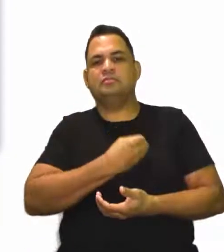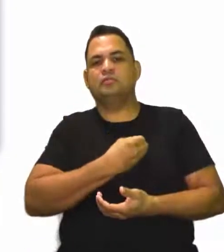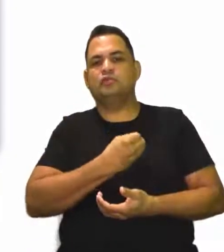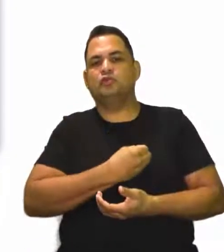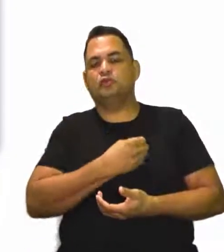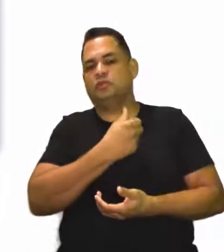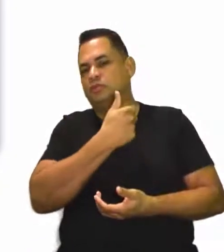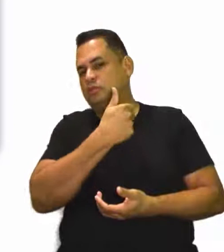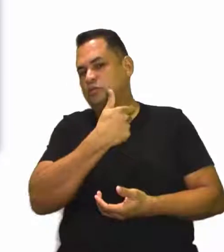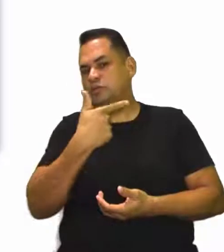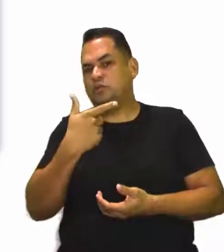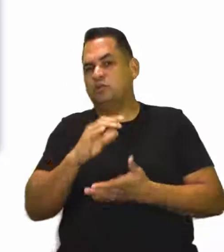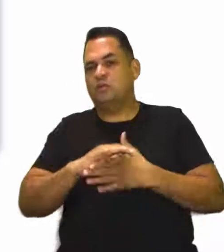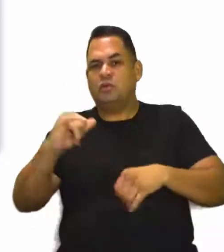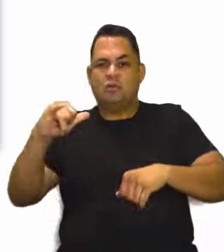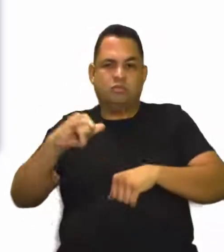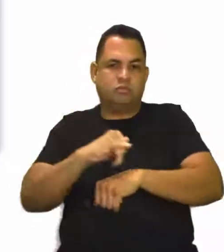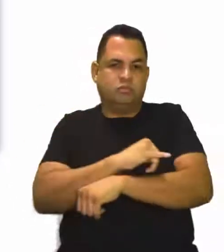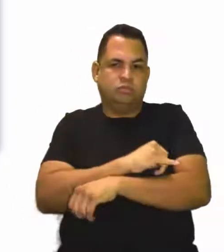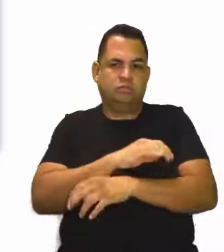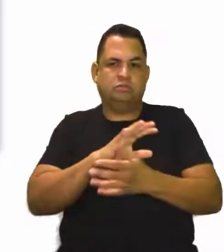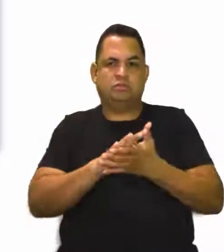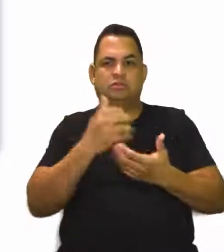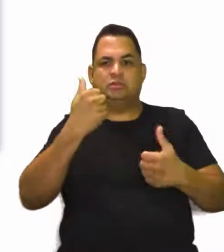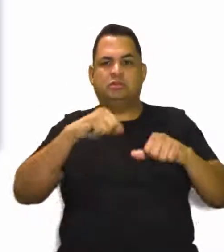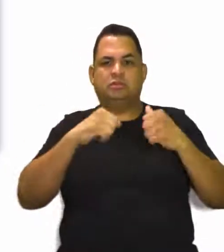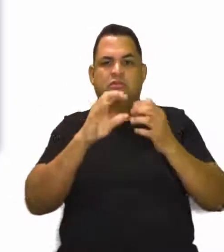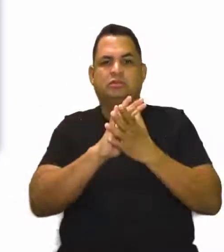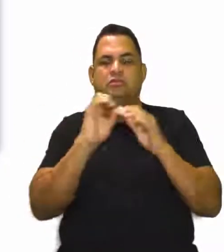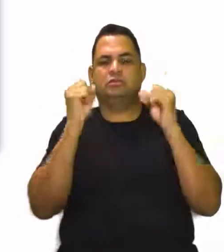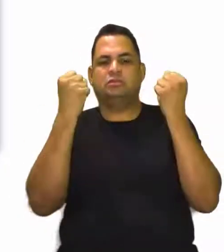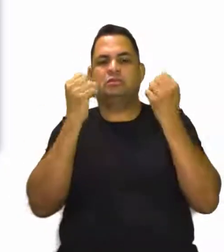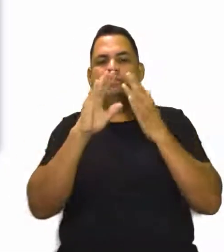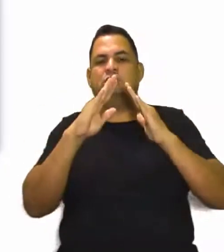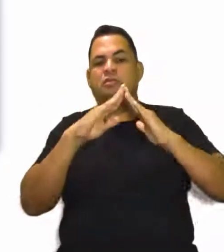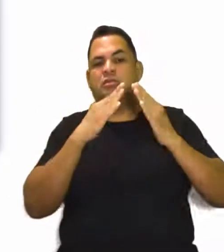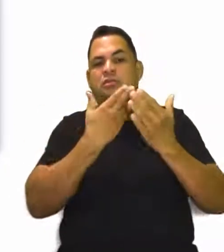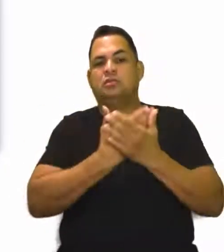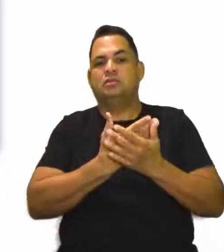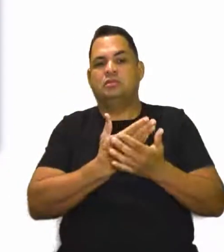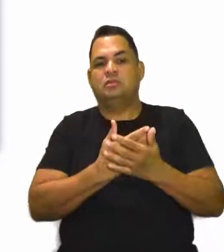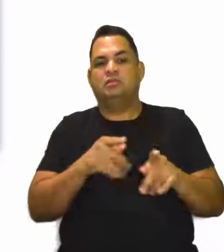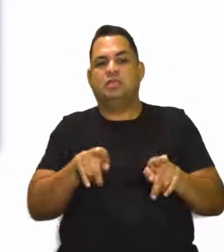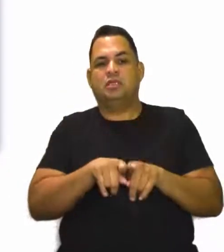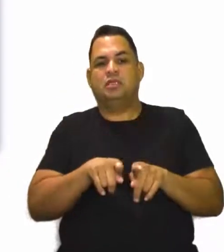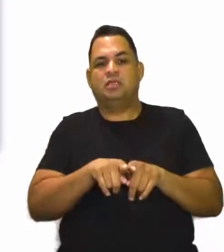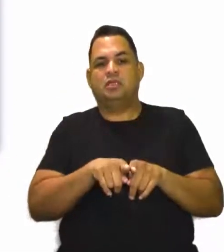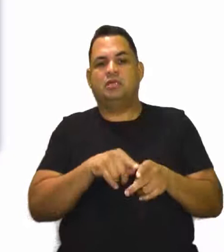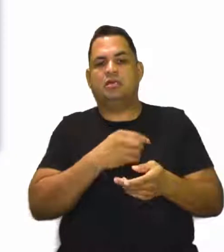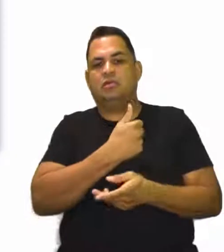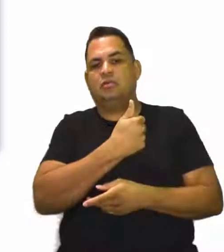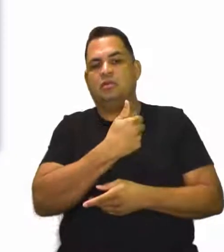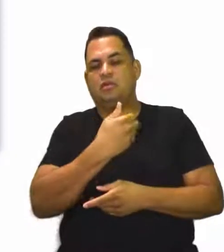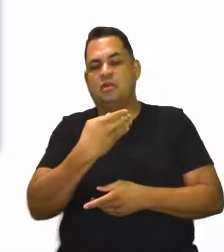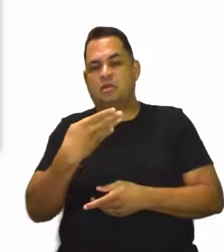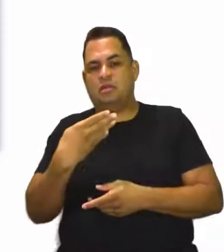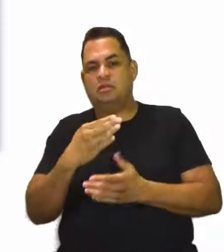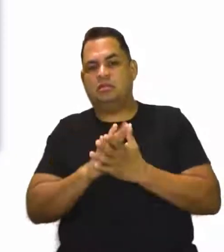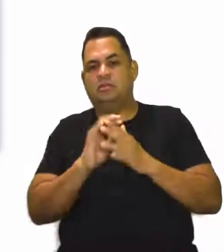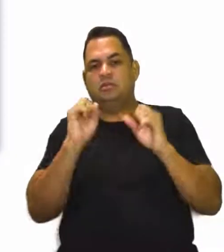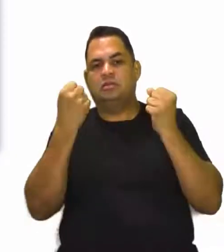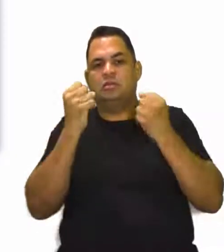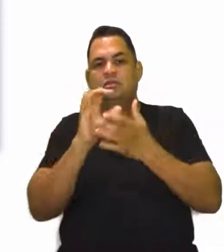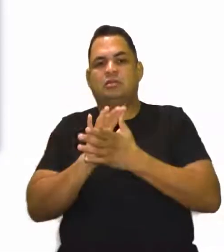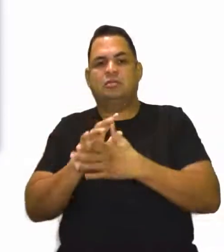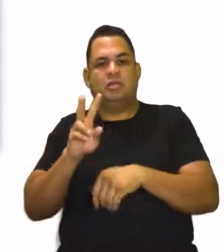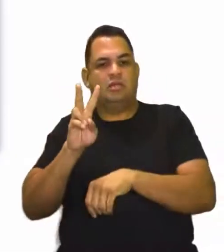sobre obesidade e atividade física na escola. E vamos falar também da aula 14, sobre atividade física na